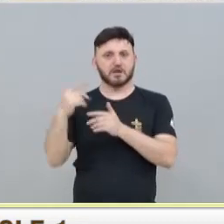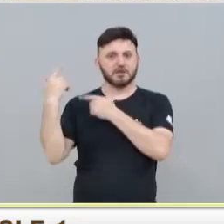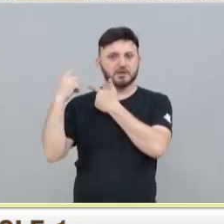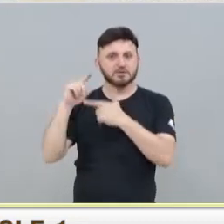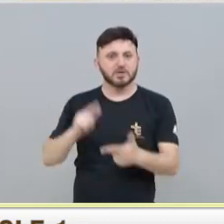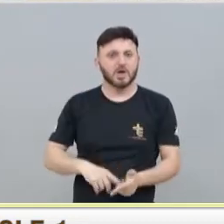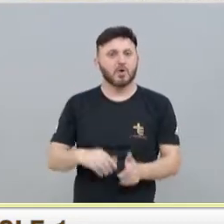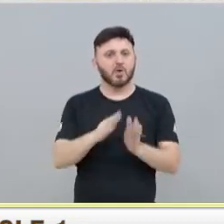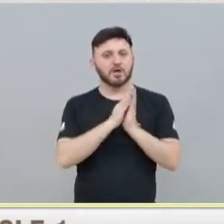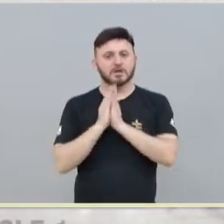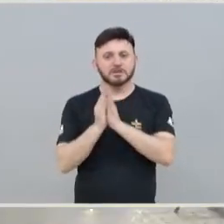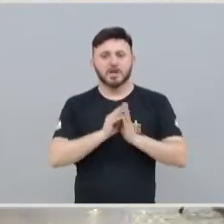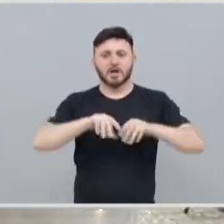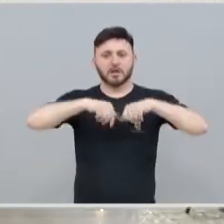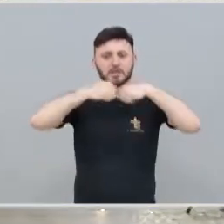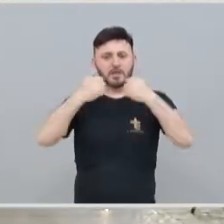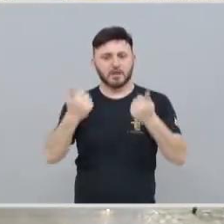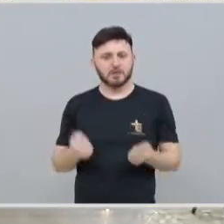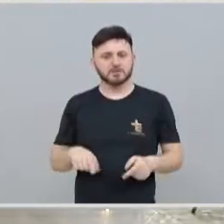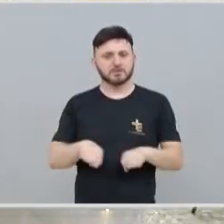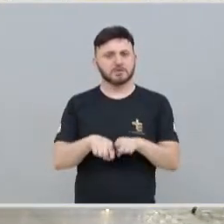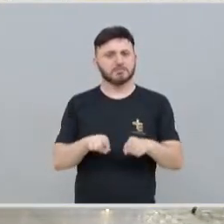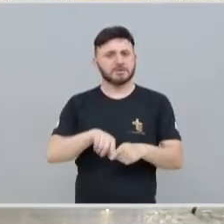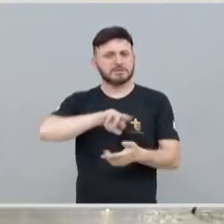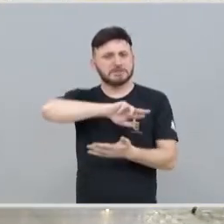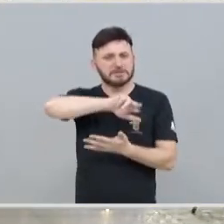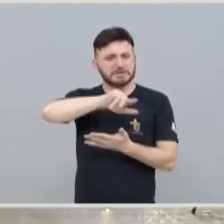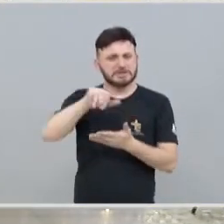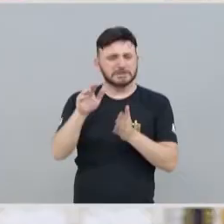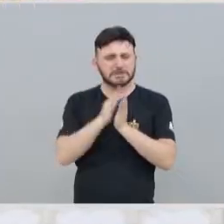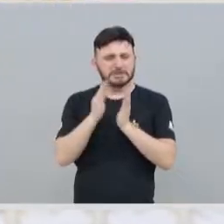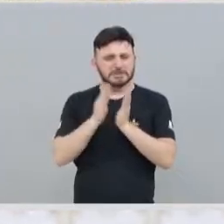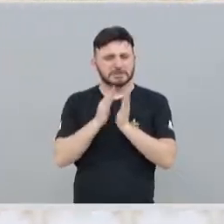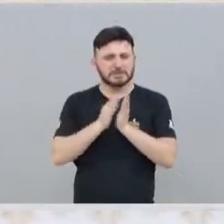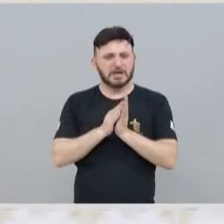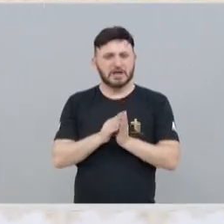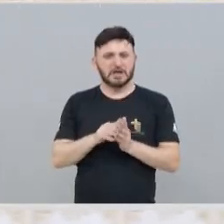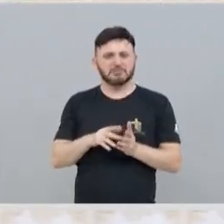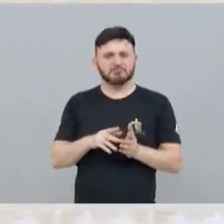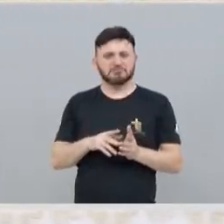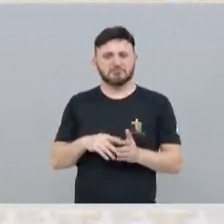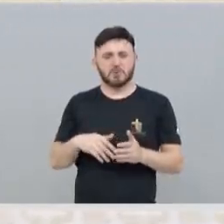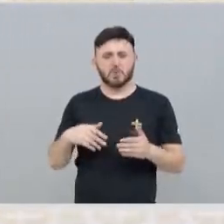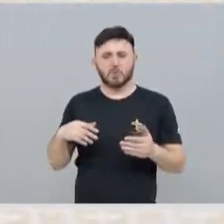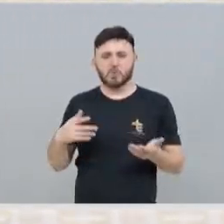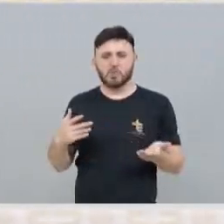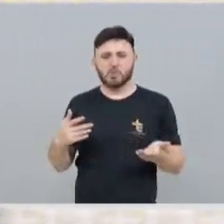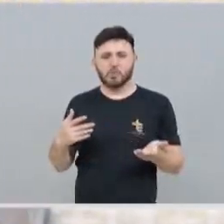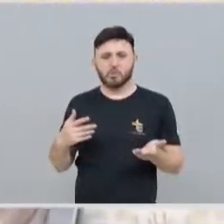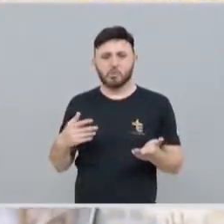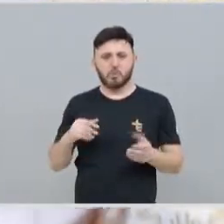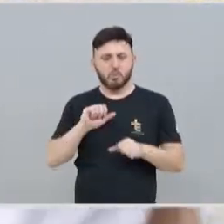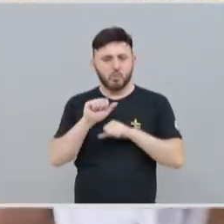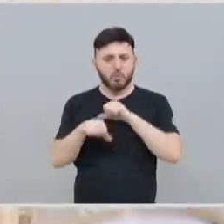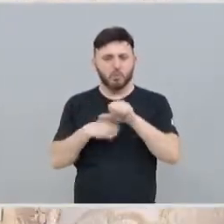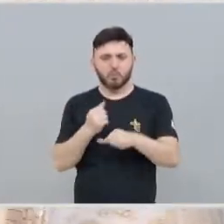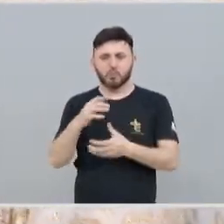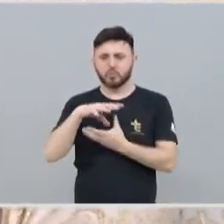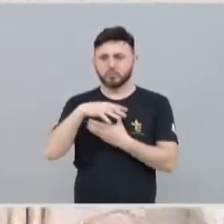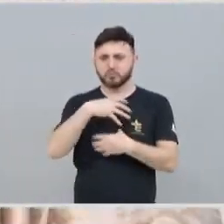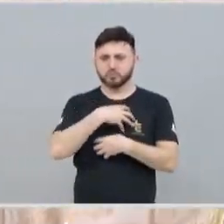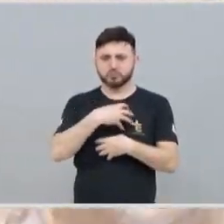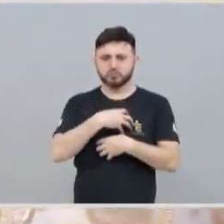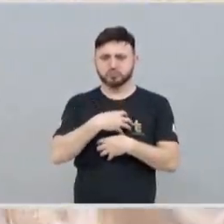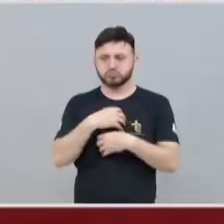ou frear dos apetites uma modificação dos sentidos juntado com